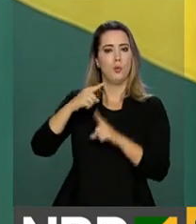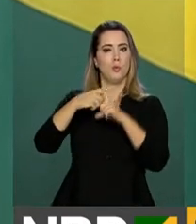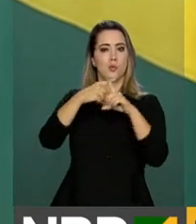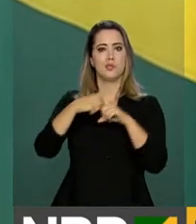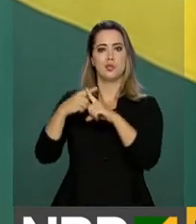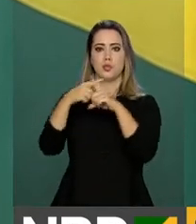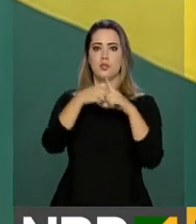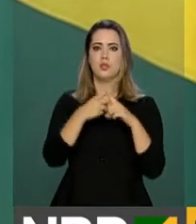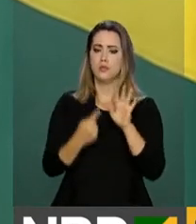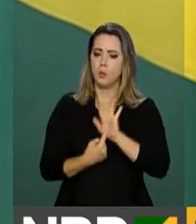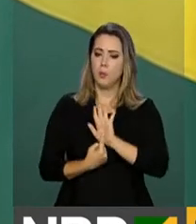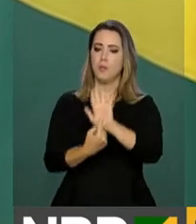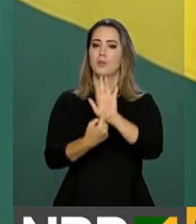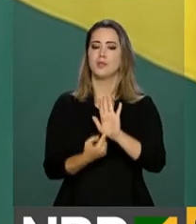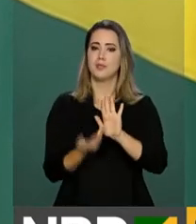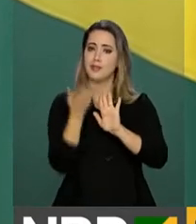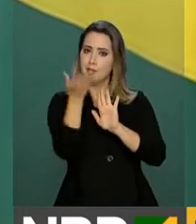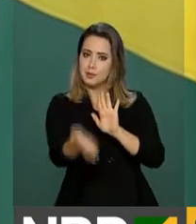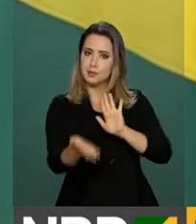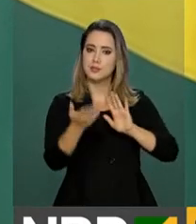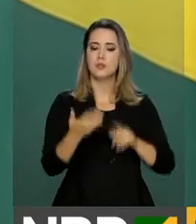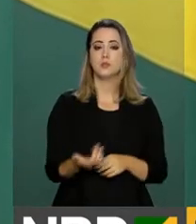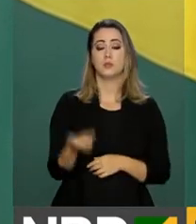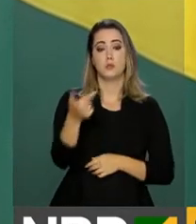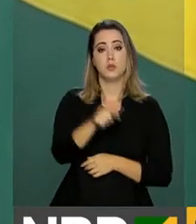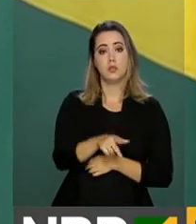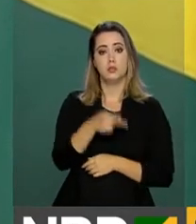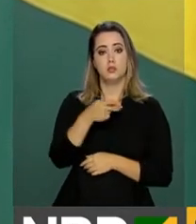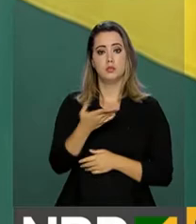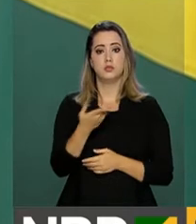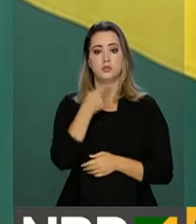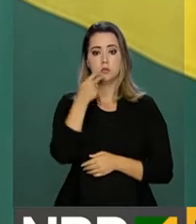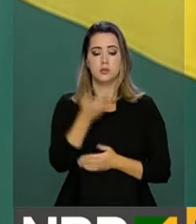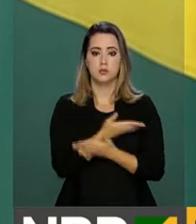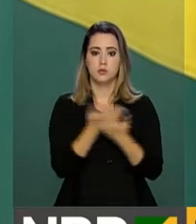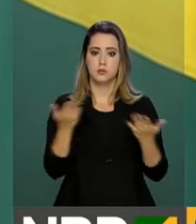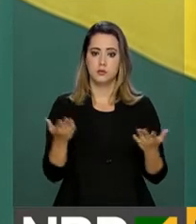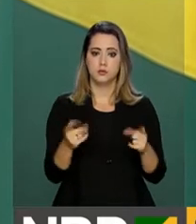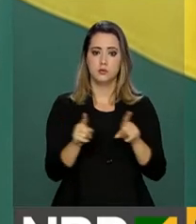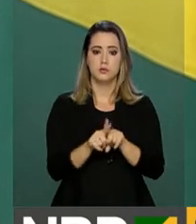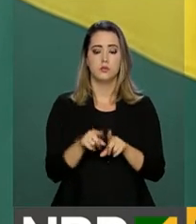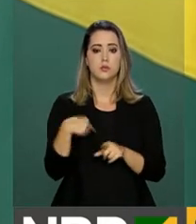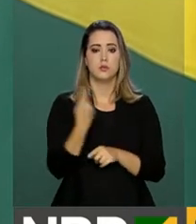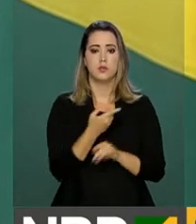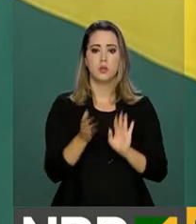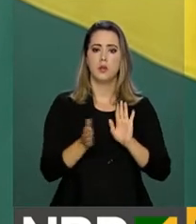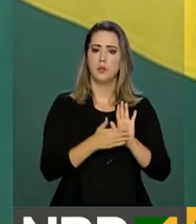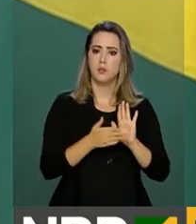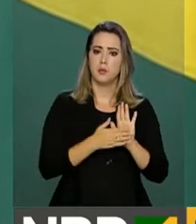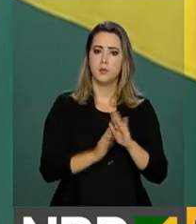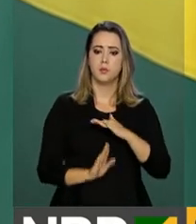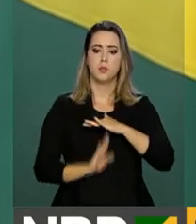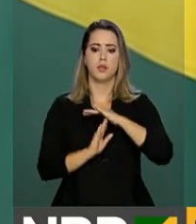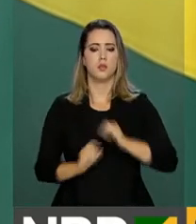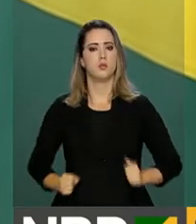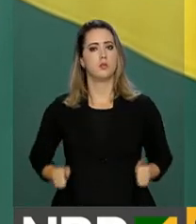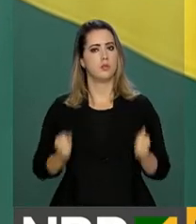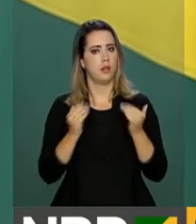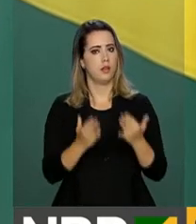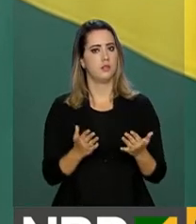e eu vou recordar junto com os senhores e com a nossa líder que ao propormos a teto dos gastos